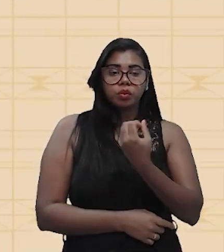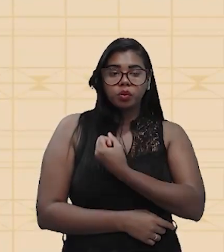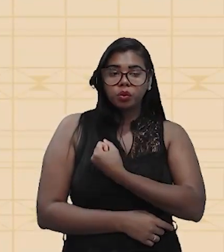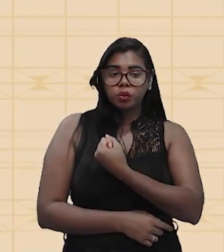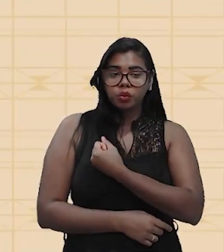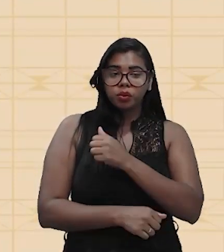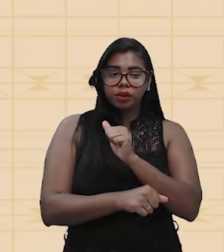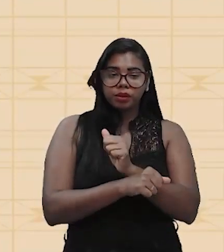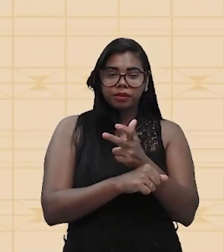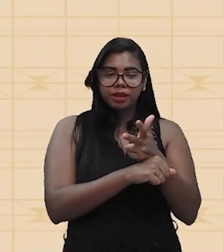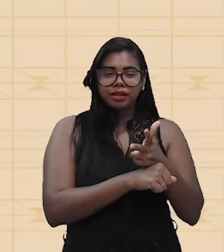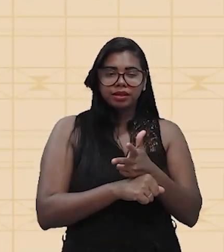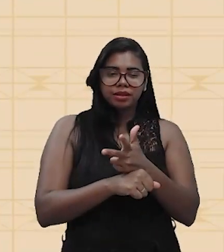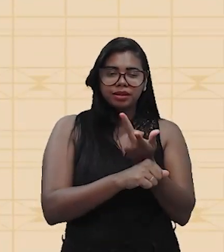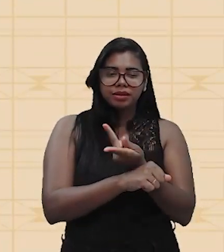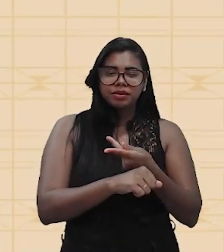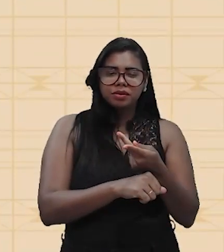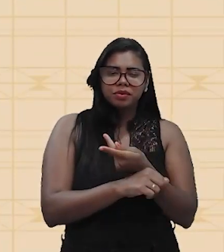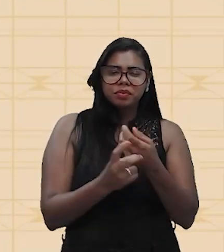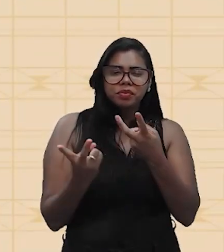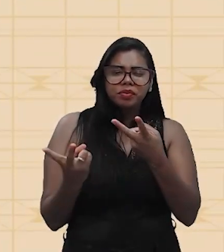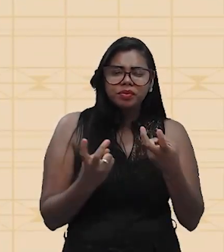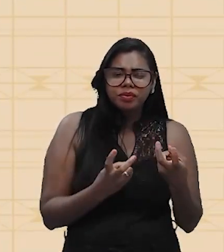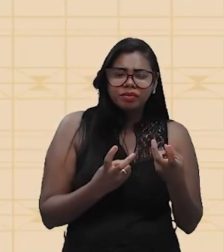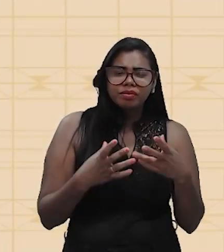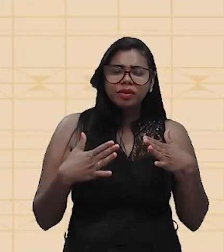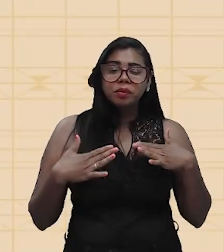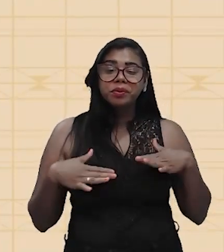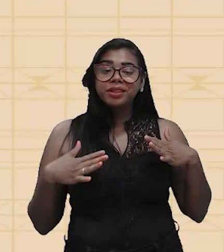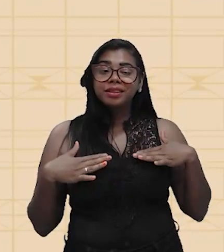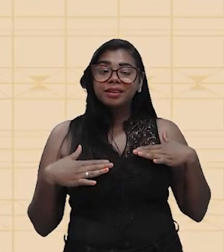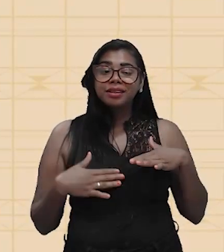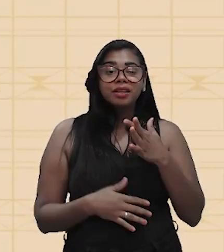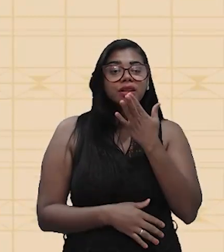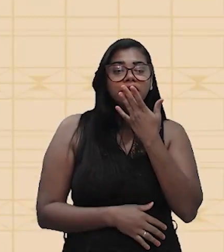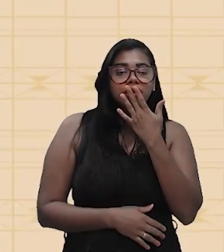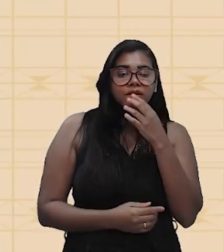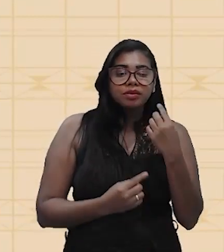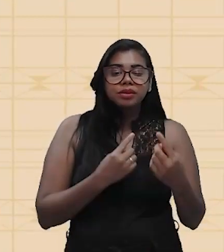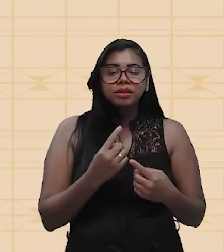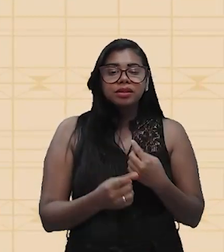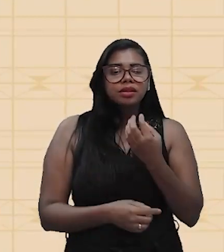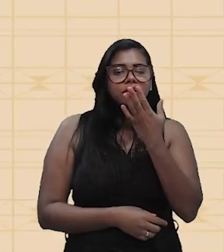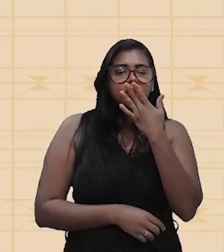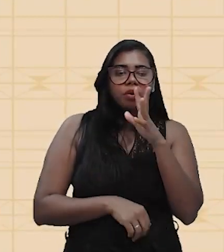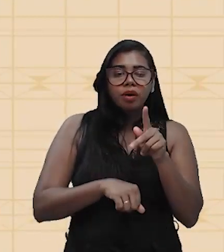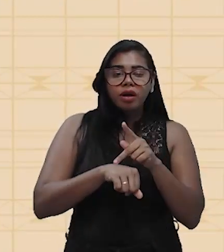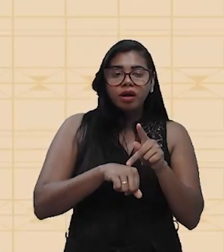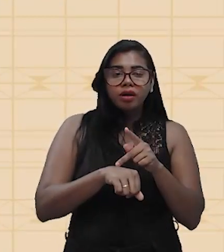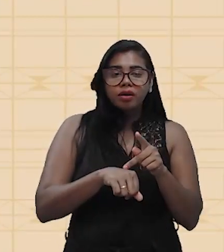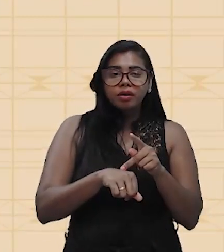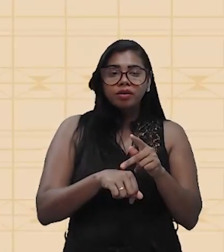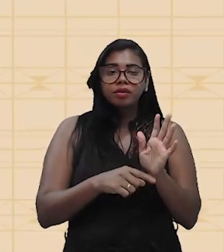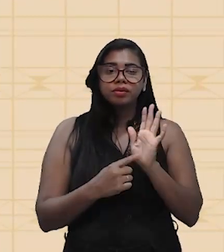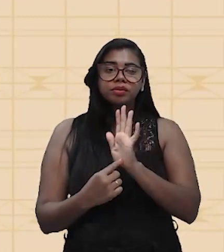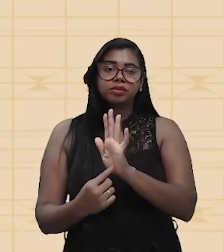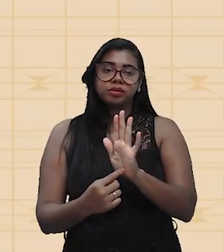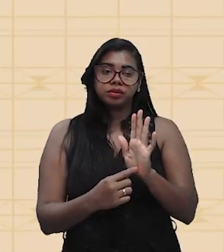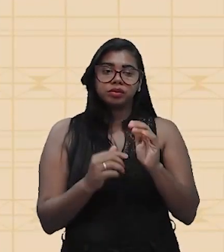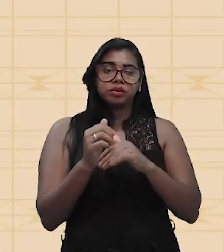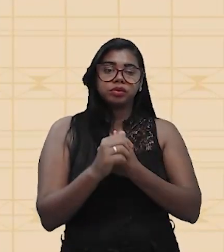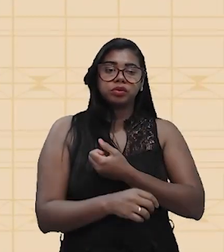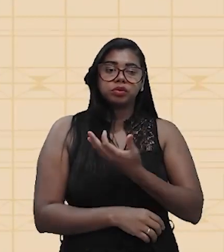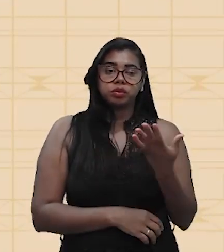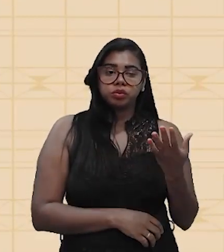nesse vídeo e procura identificar com muita calma cada uma dessas cores. Por exemplo, a cor preta representa o dígito, o número 0.